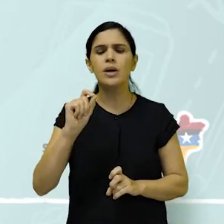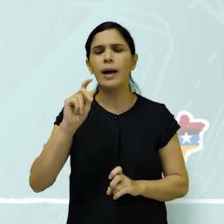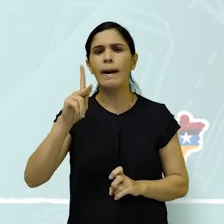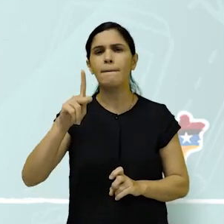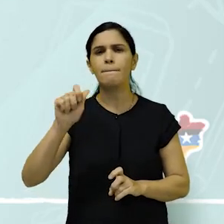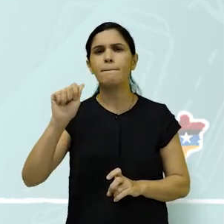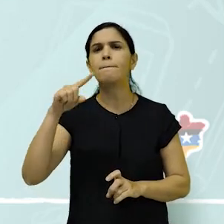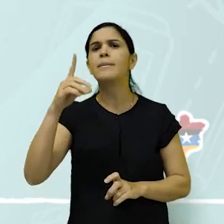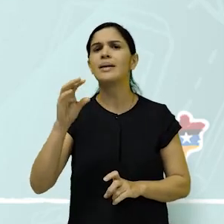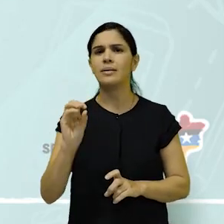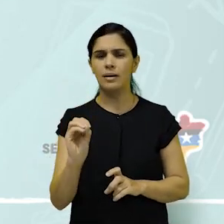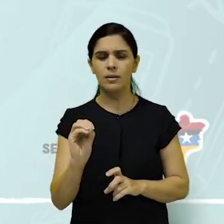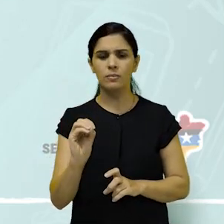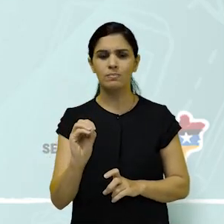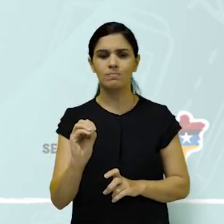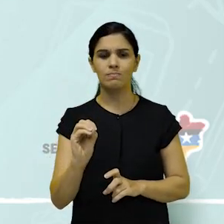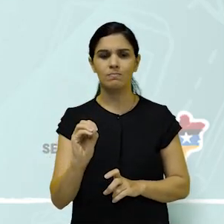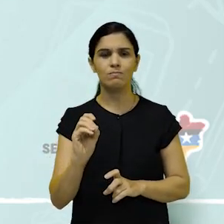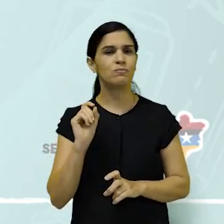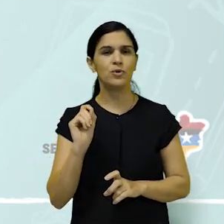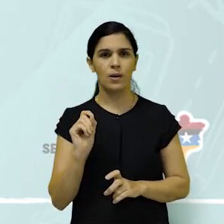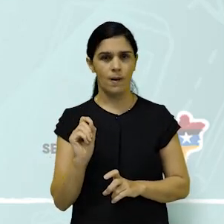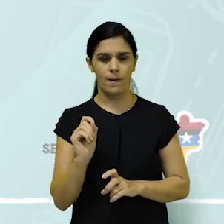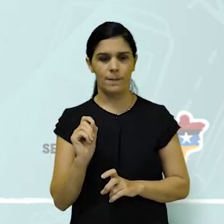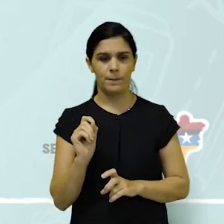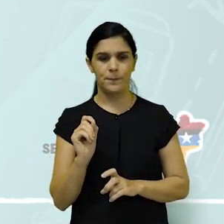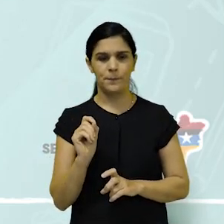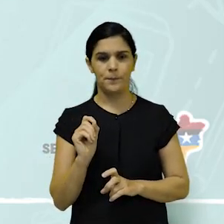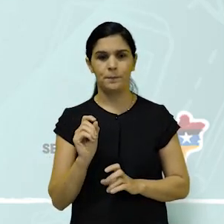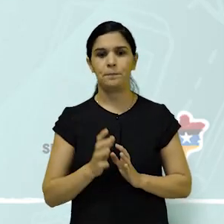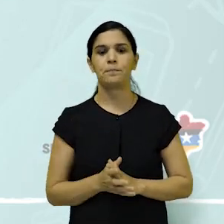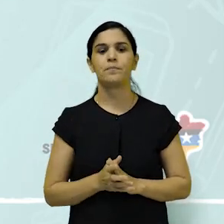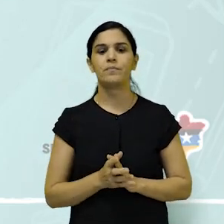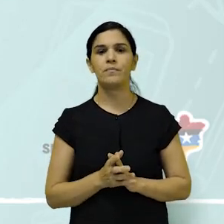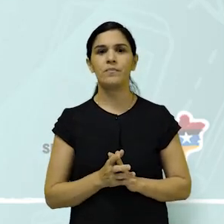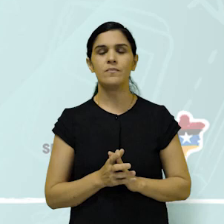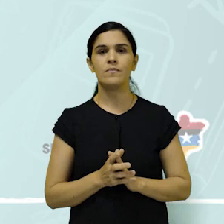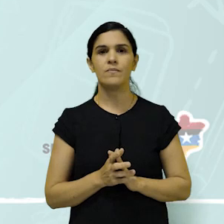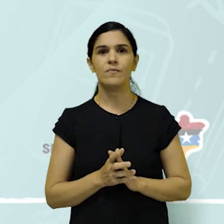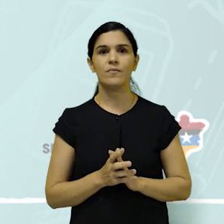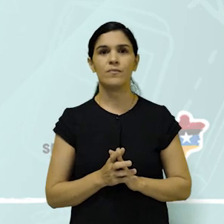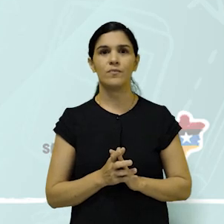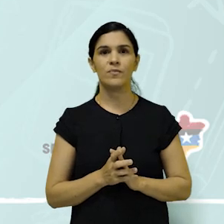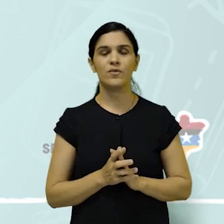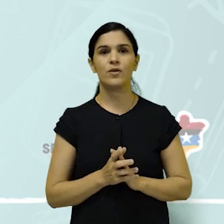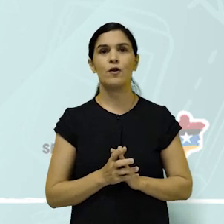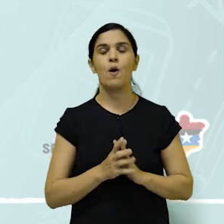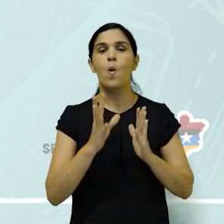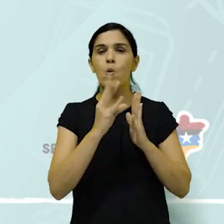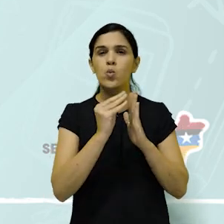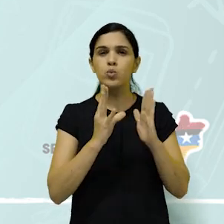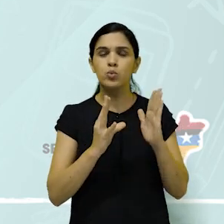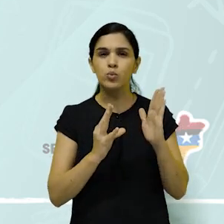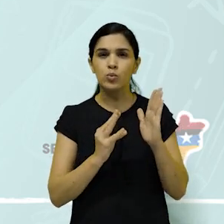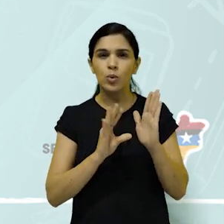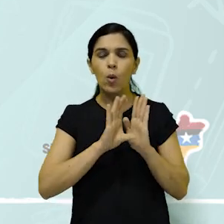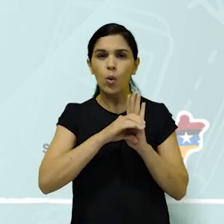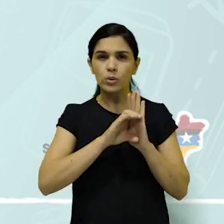conceituar nas minhas aulas para que a gente consiga entender e diferenciar no final. Segundo tópico, conceito de